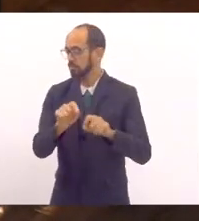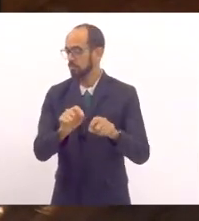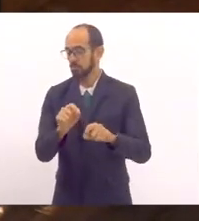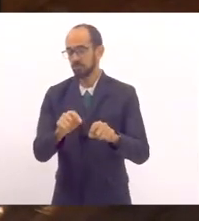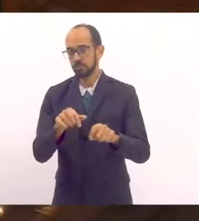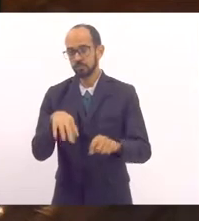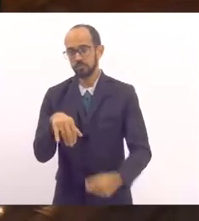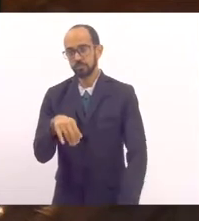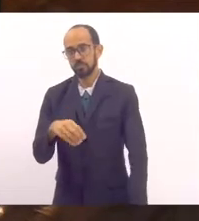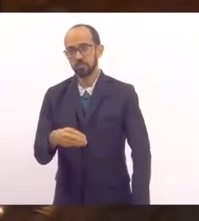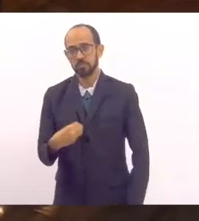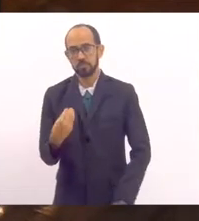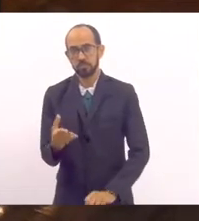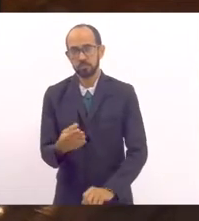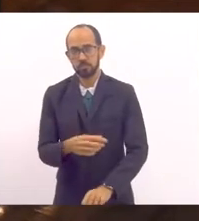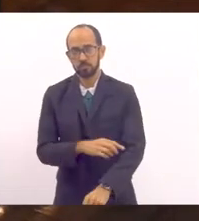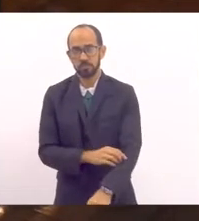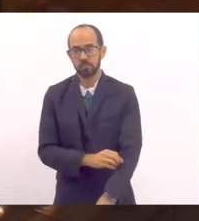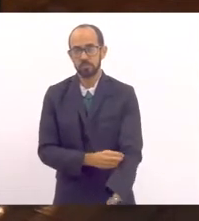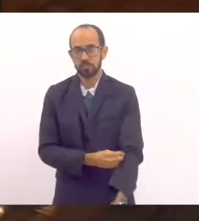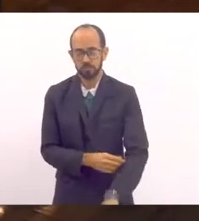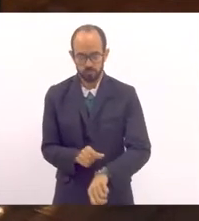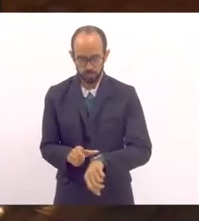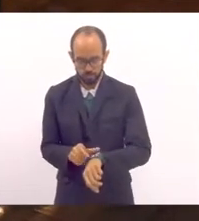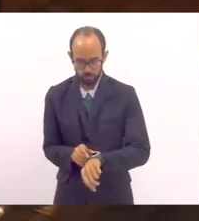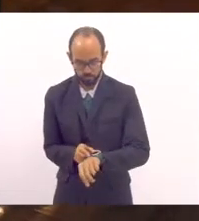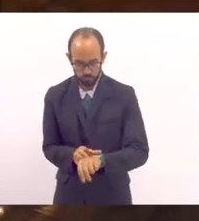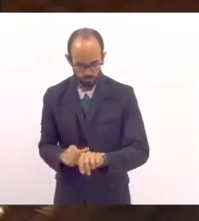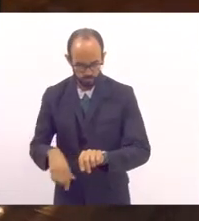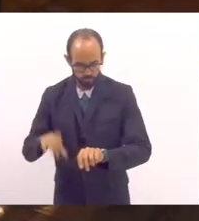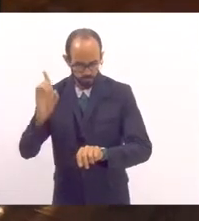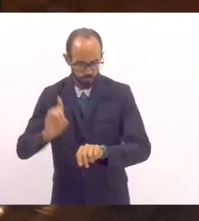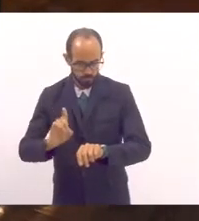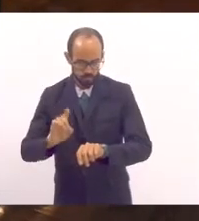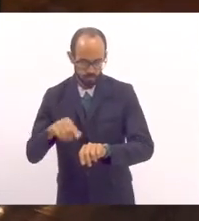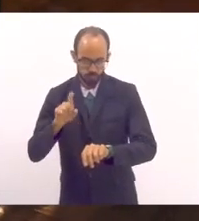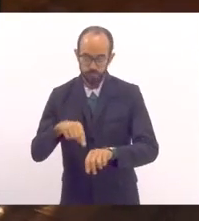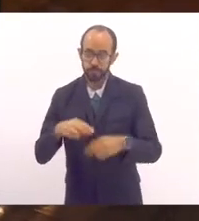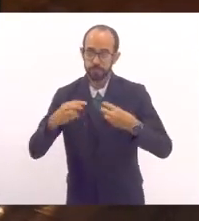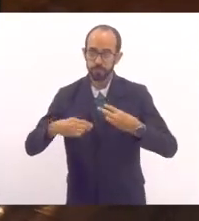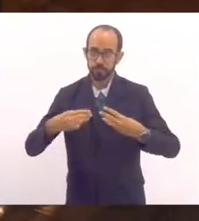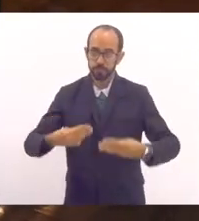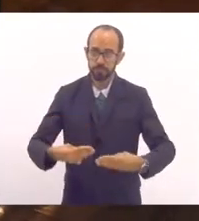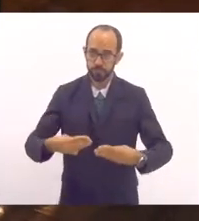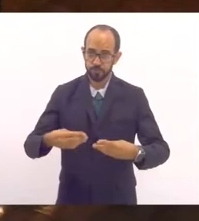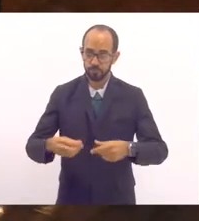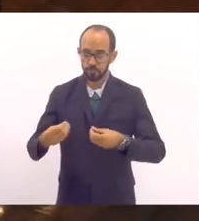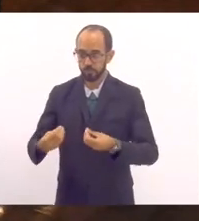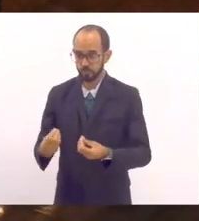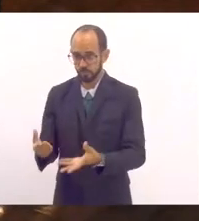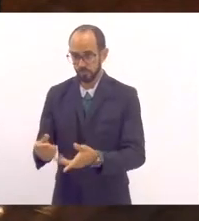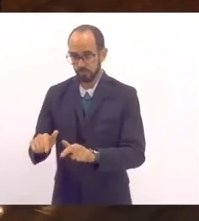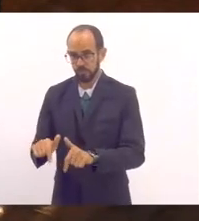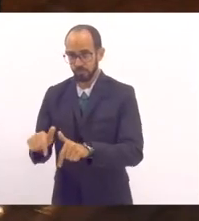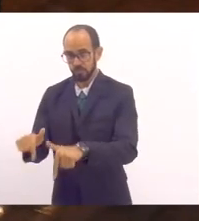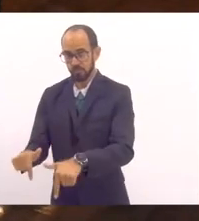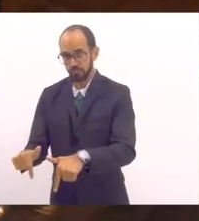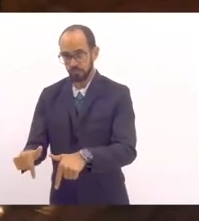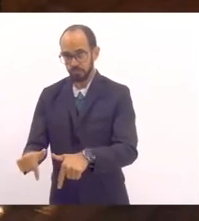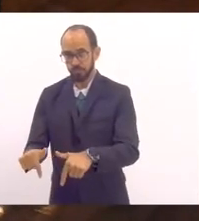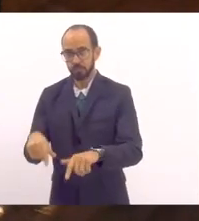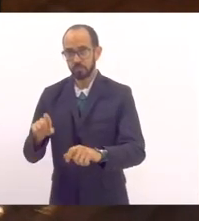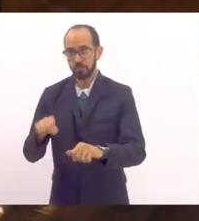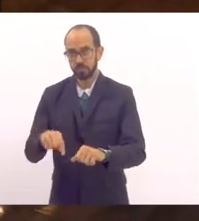nos dá o direito de existir é o Ministério, através de uma certidão que é um instrumento público, qualquer um daqui da